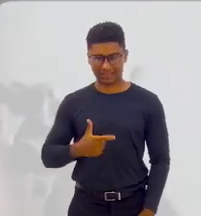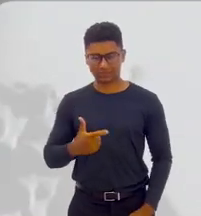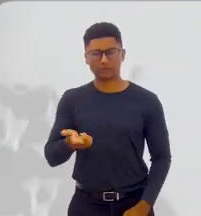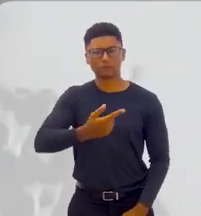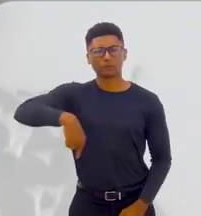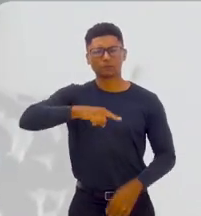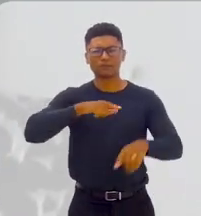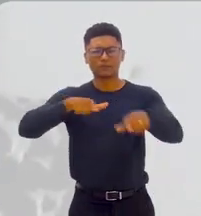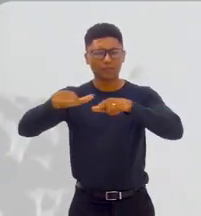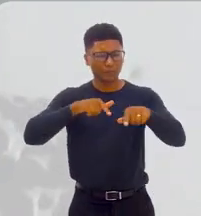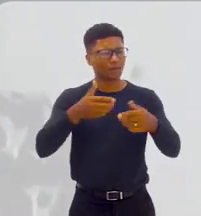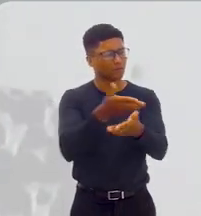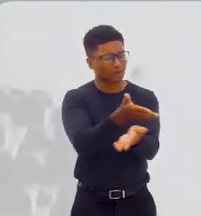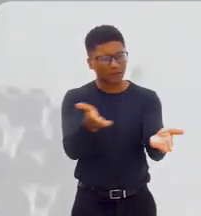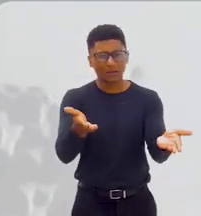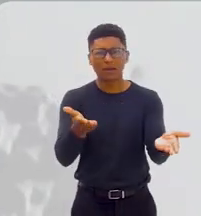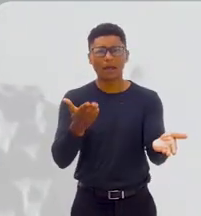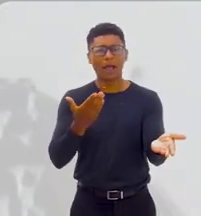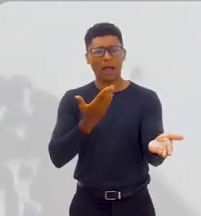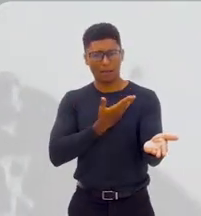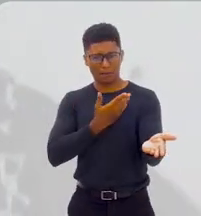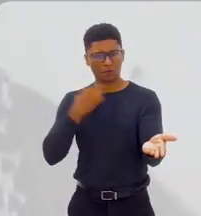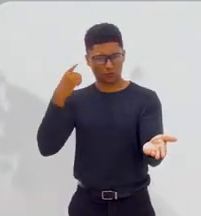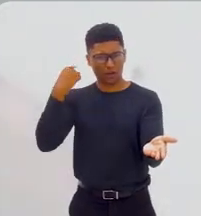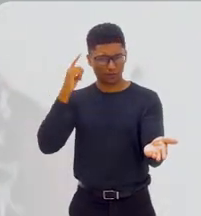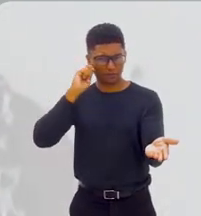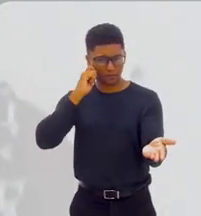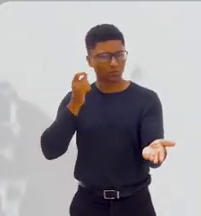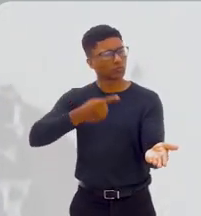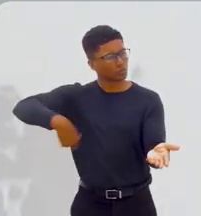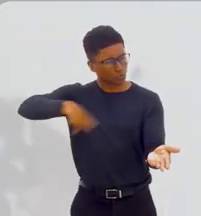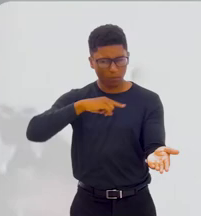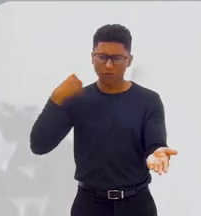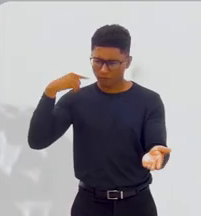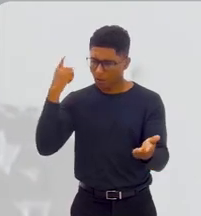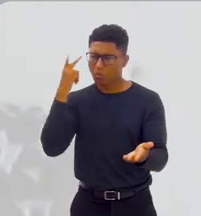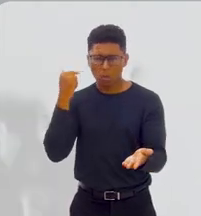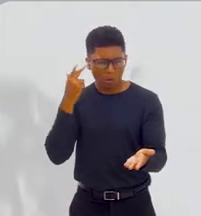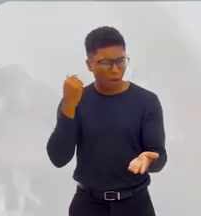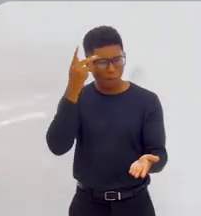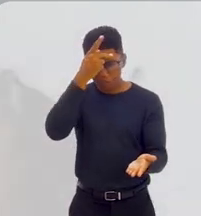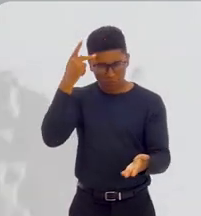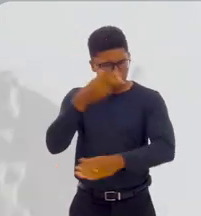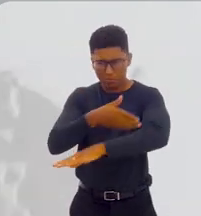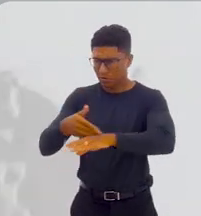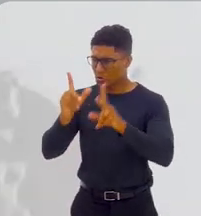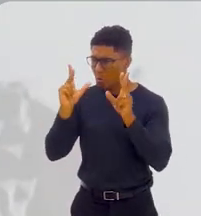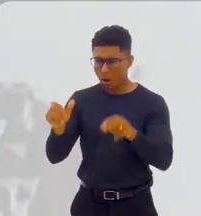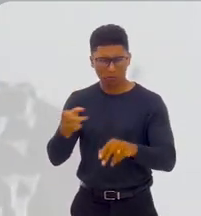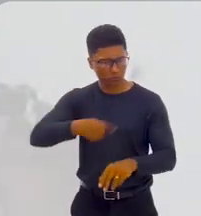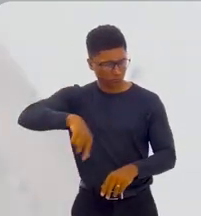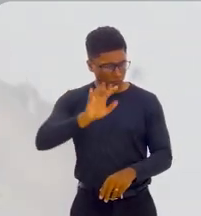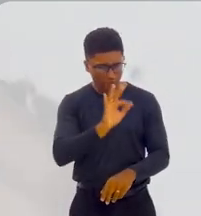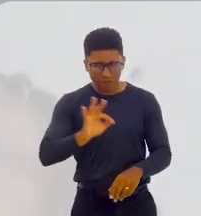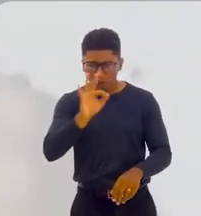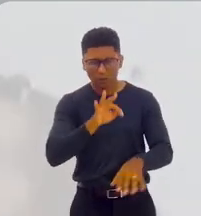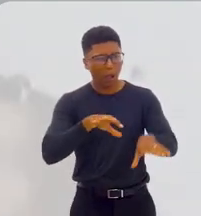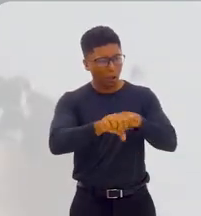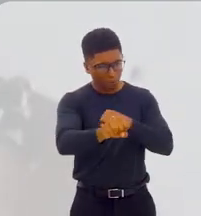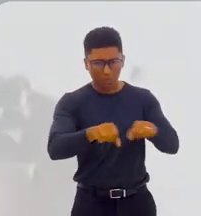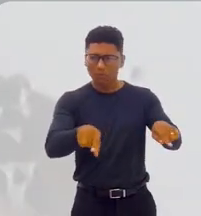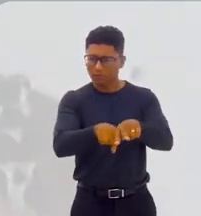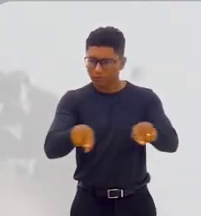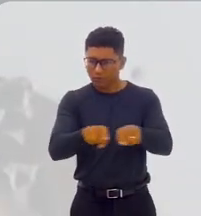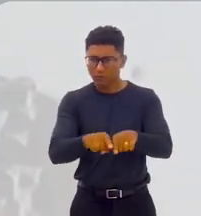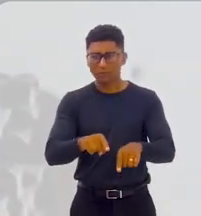leva esse trabalho para os colegas pretos, dizendo para eles o seguinte: nós somos advogados como qualquer pessoa branca. Nós fizemos a mesma faculdade, prestamos o mesmo exame